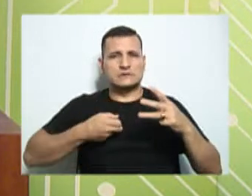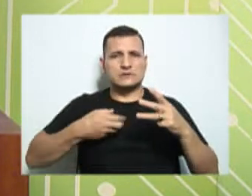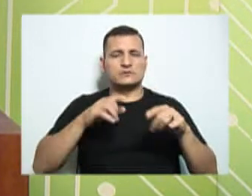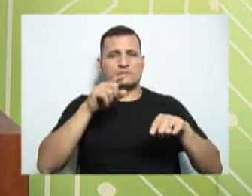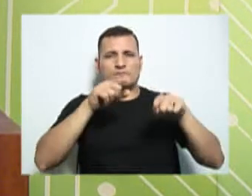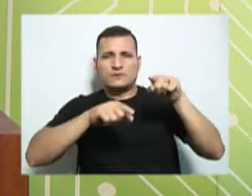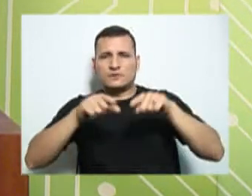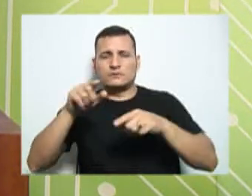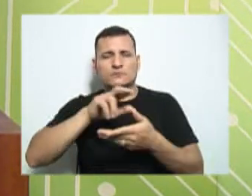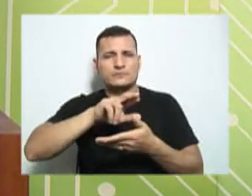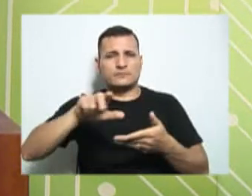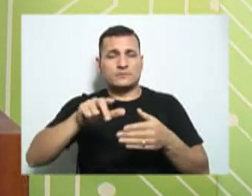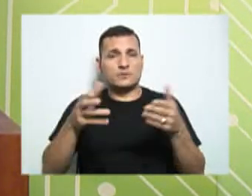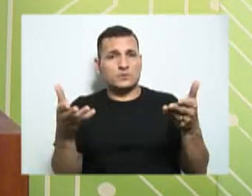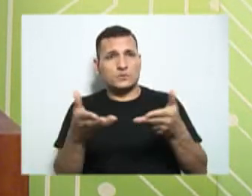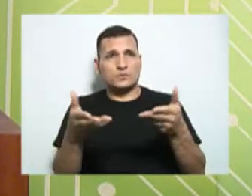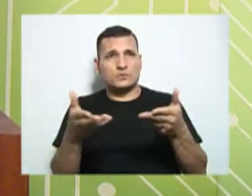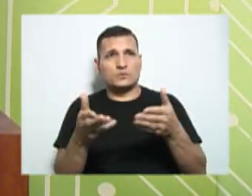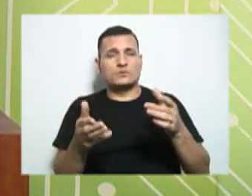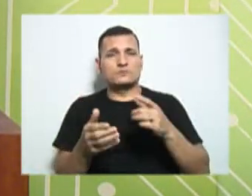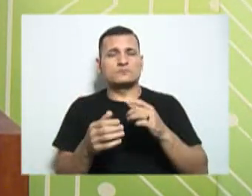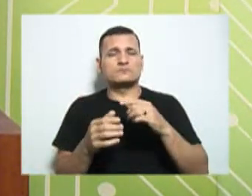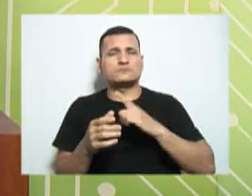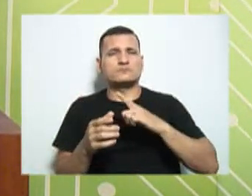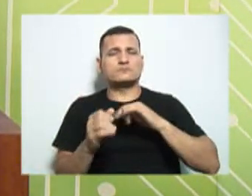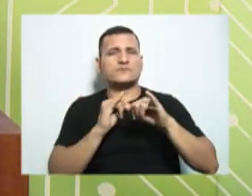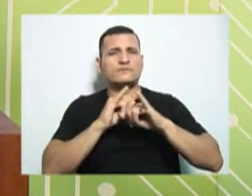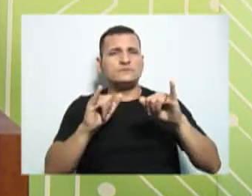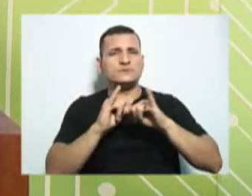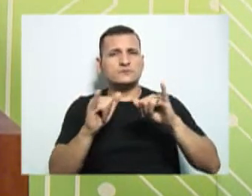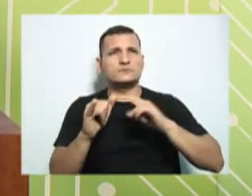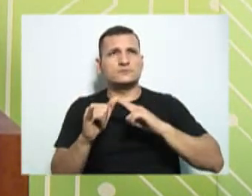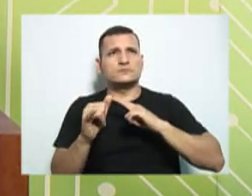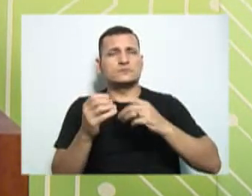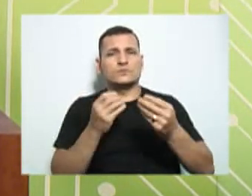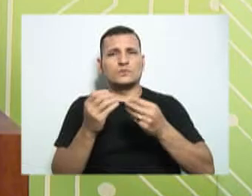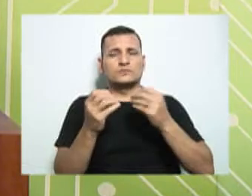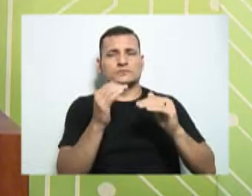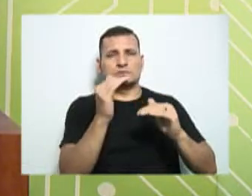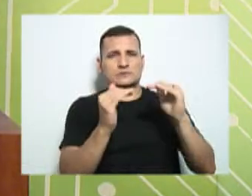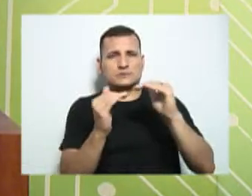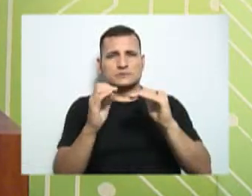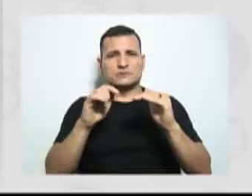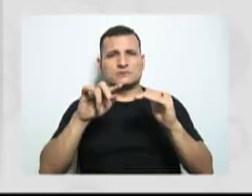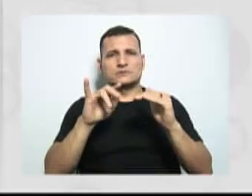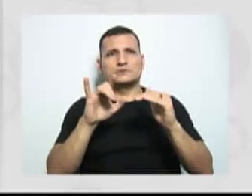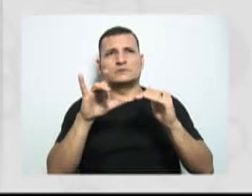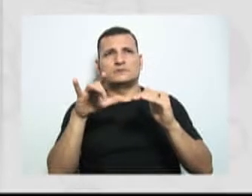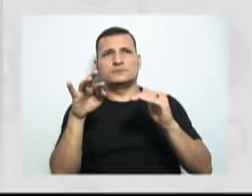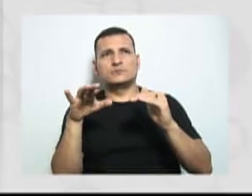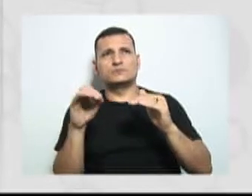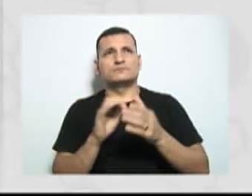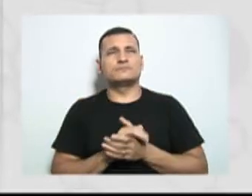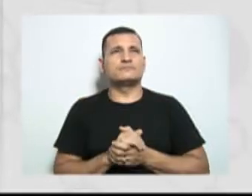Nós temos somente agora mais uma informação com relação ao cálculo do ponto de equilíbrio. Vamos lá no